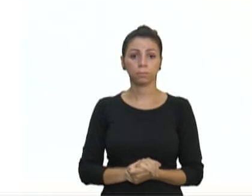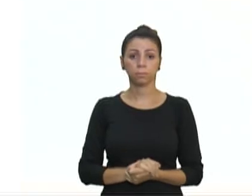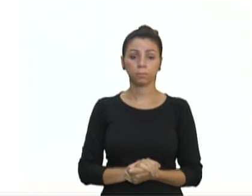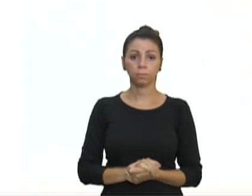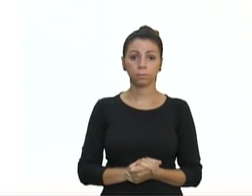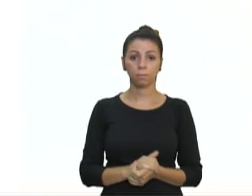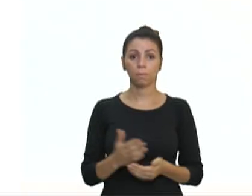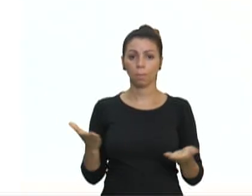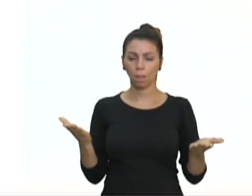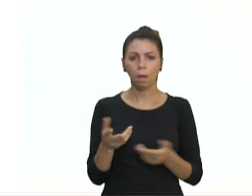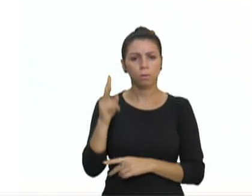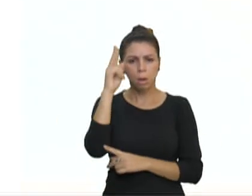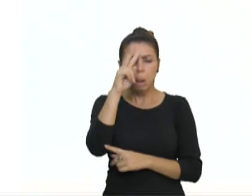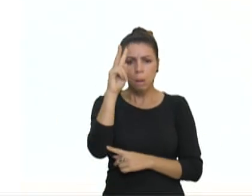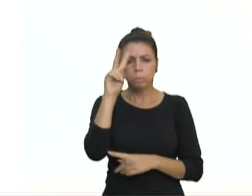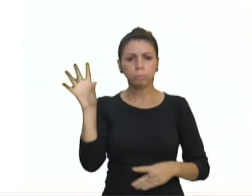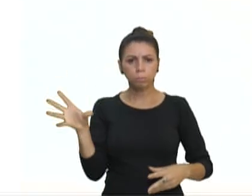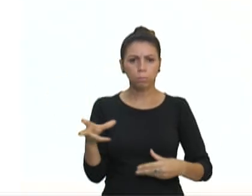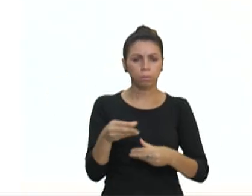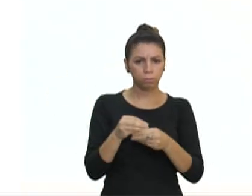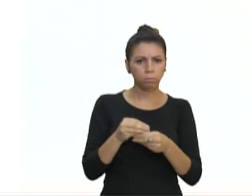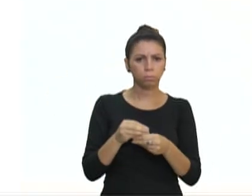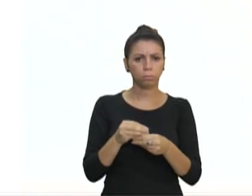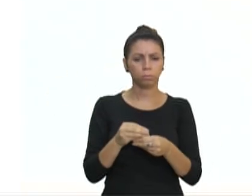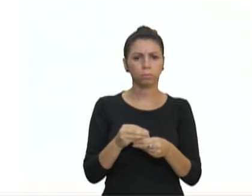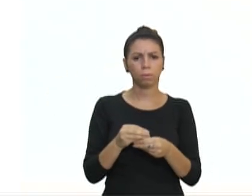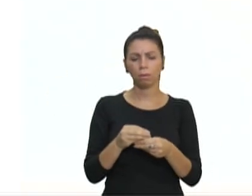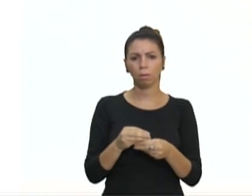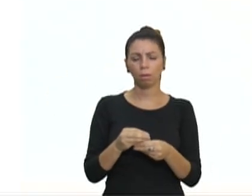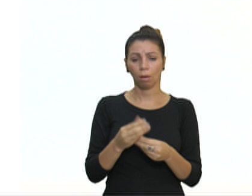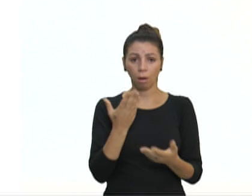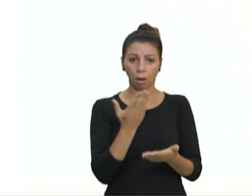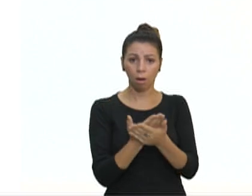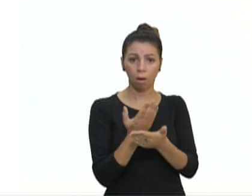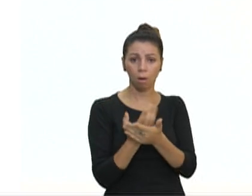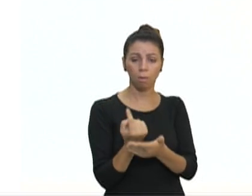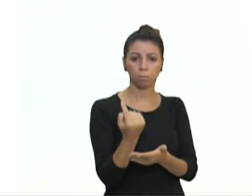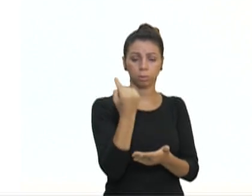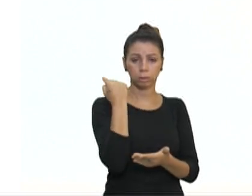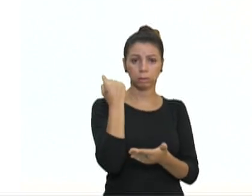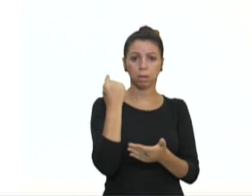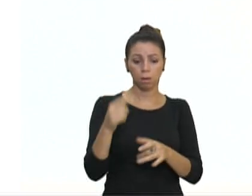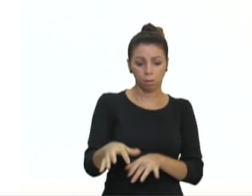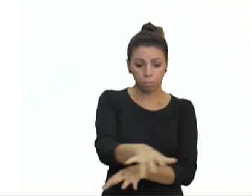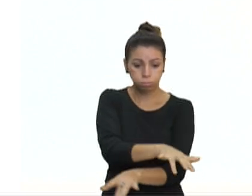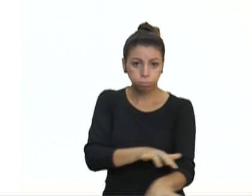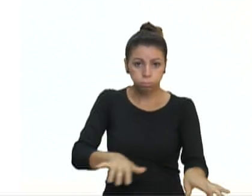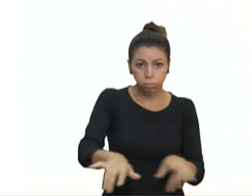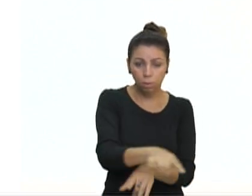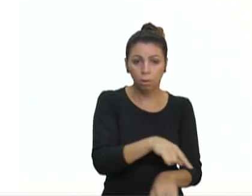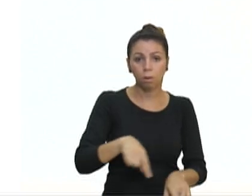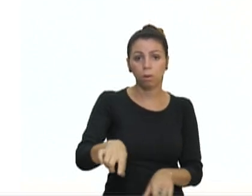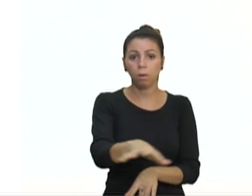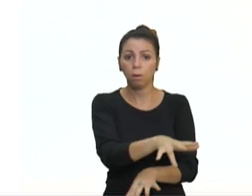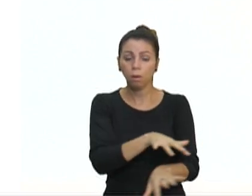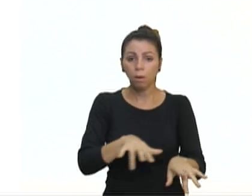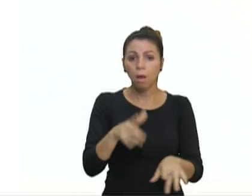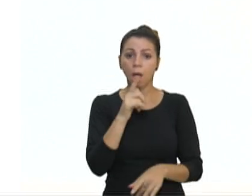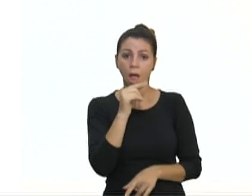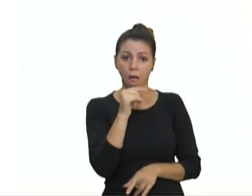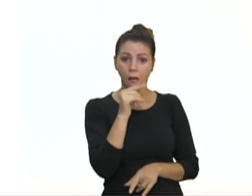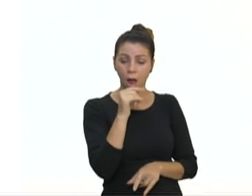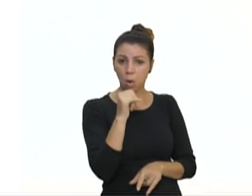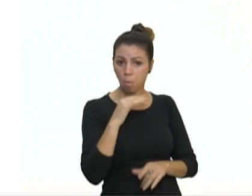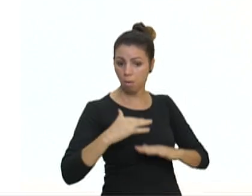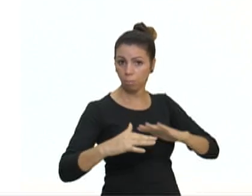Então, a gente já relembrou aqui, que na aula passada a gente falou das correntes oceânicas, que são movimentos de água,